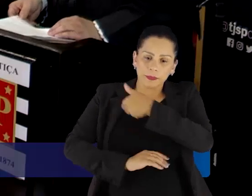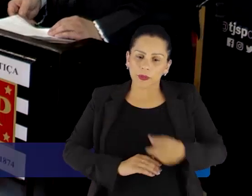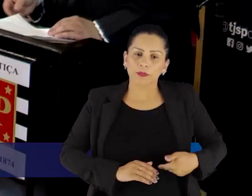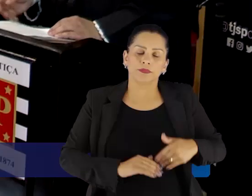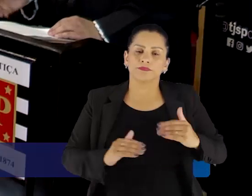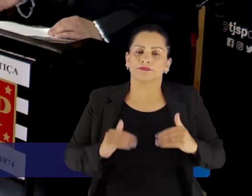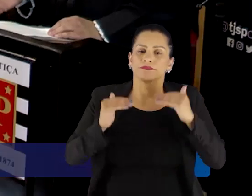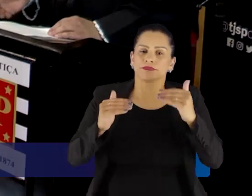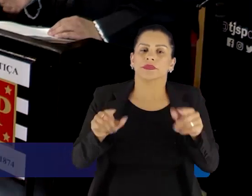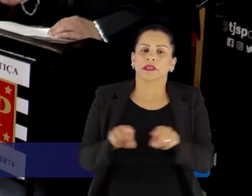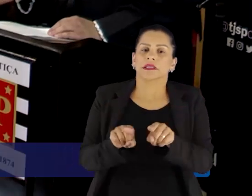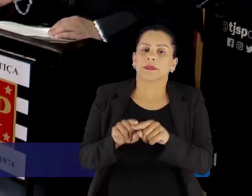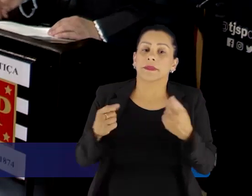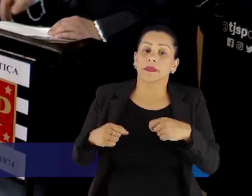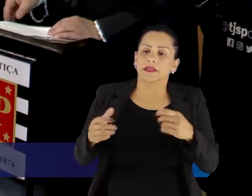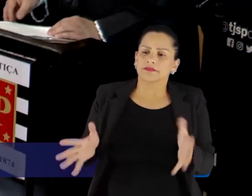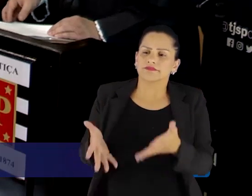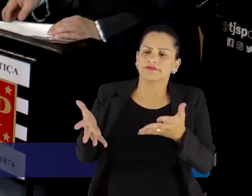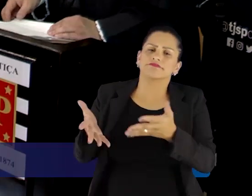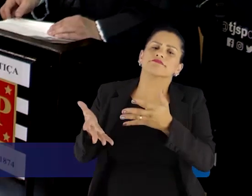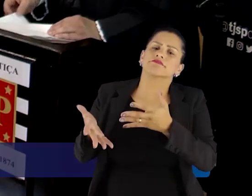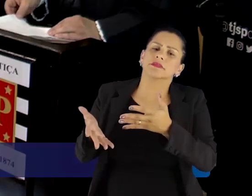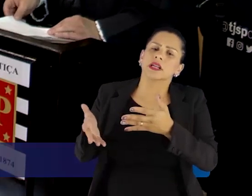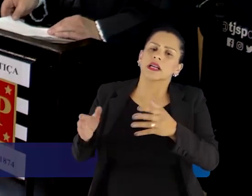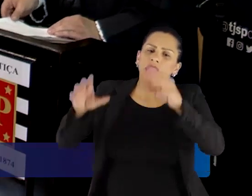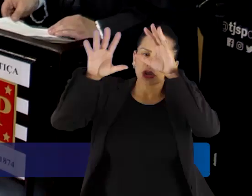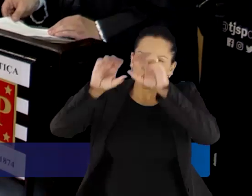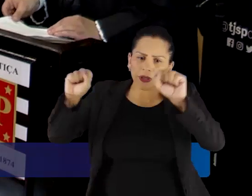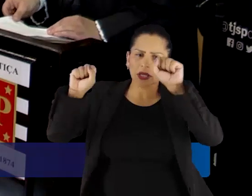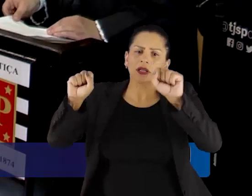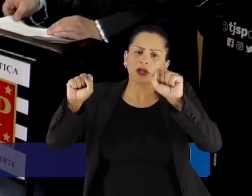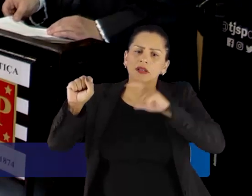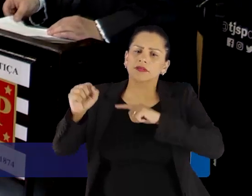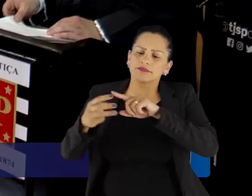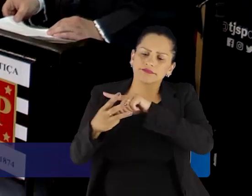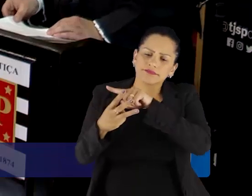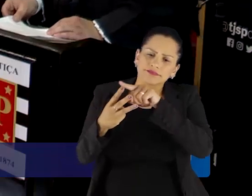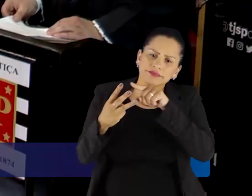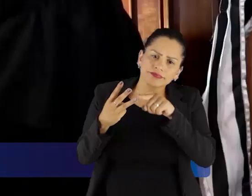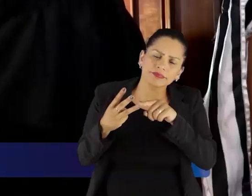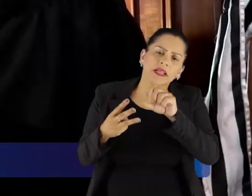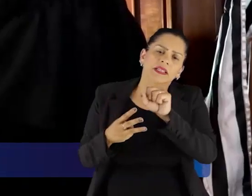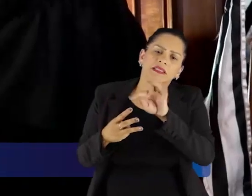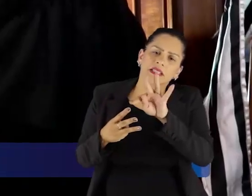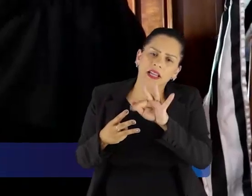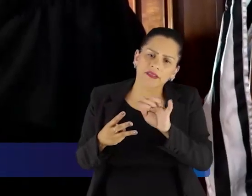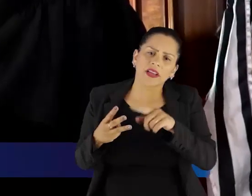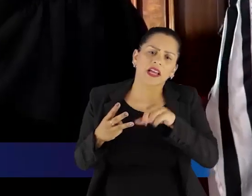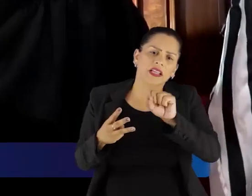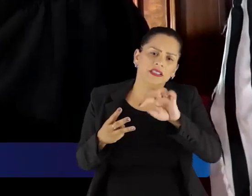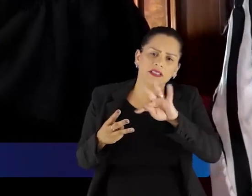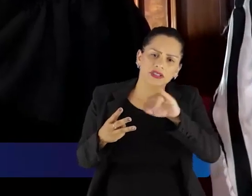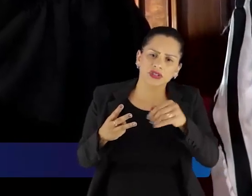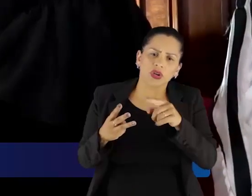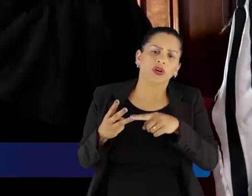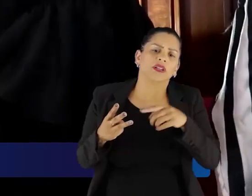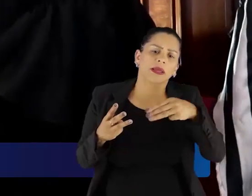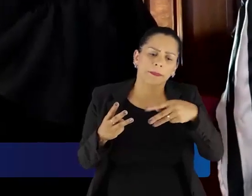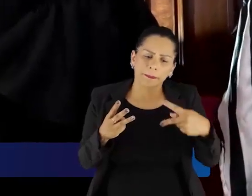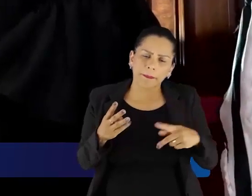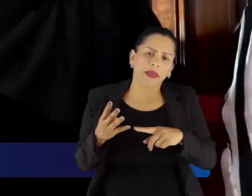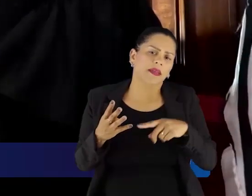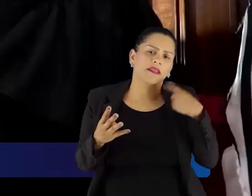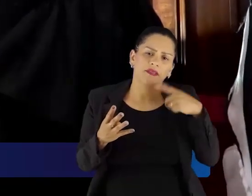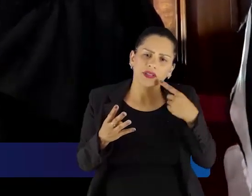interlocução com os tribunais superiores Supremo Tribunal Federal o Superior Tribunal de Justiça o Conselho Nacional de Justiça o Ministério Público